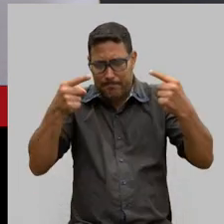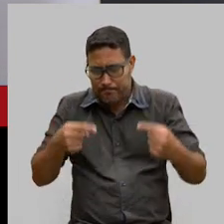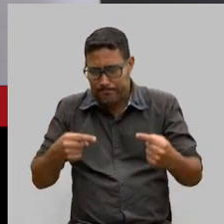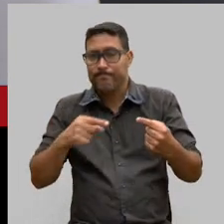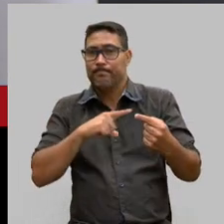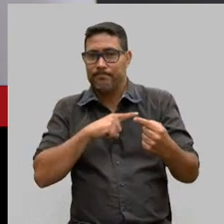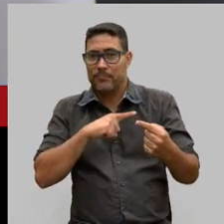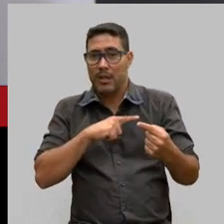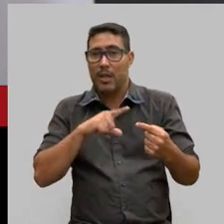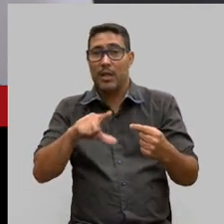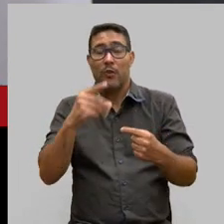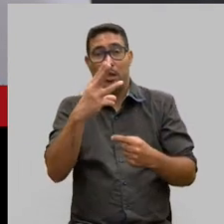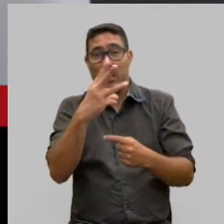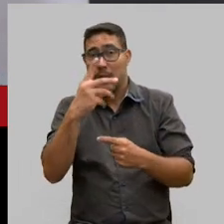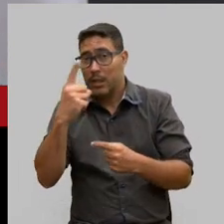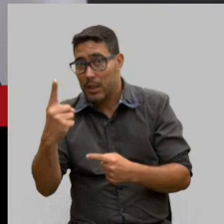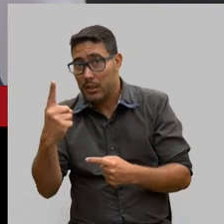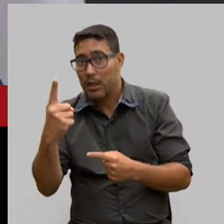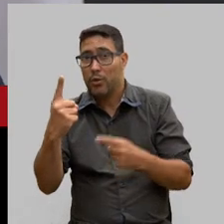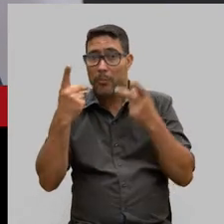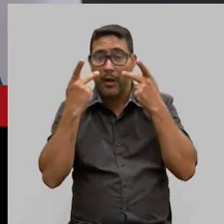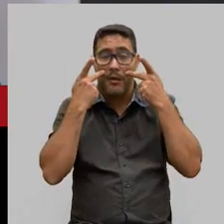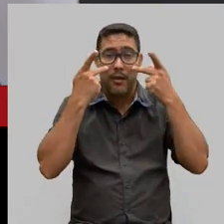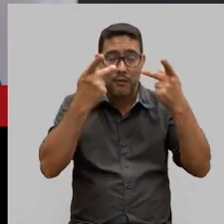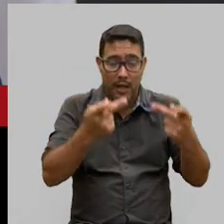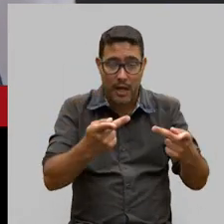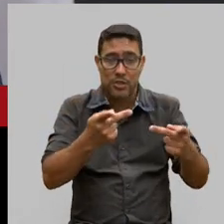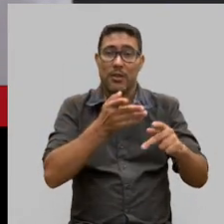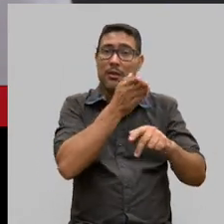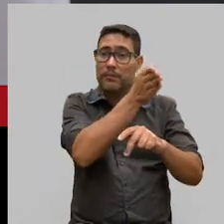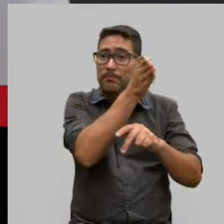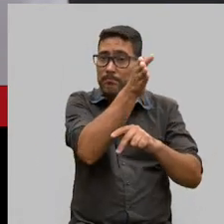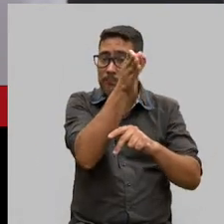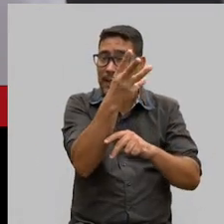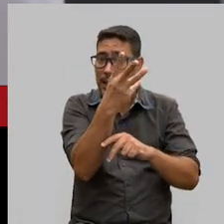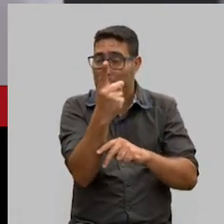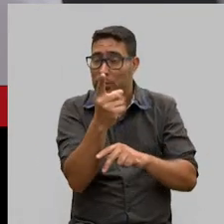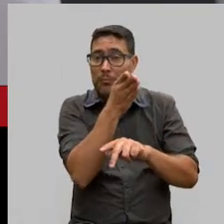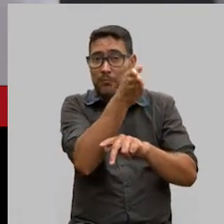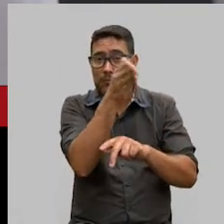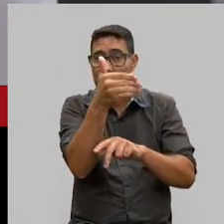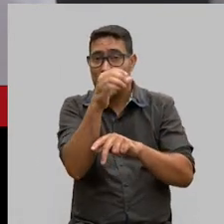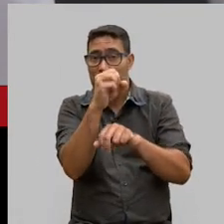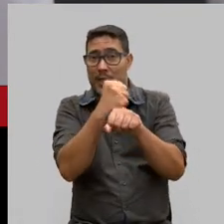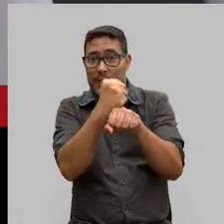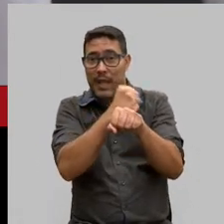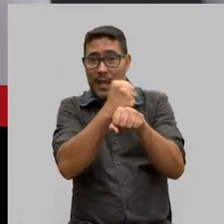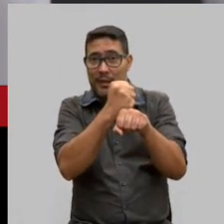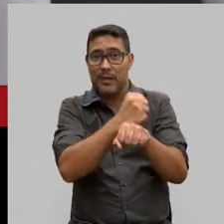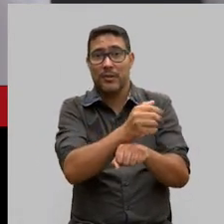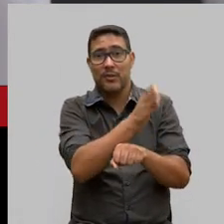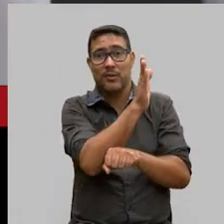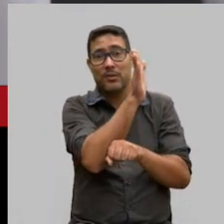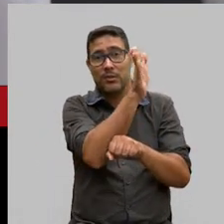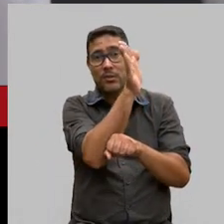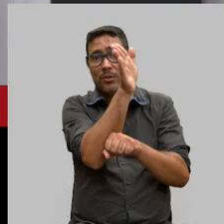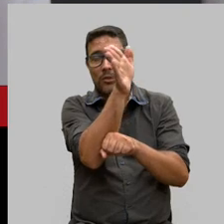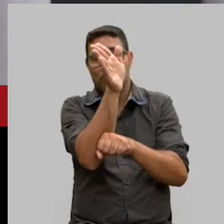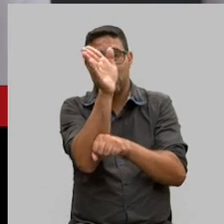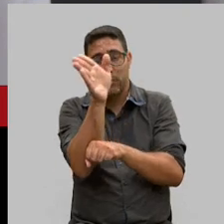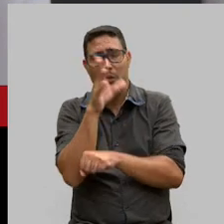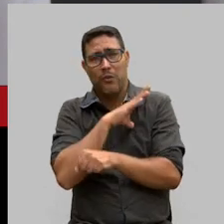viagens pelo país afora para fazer esse trabalho durante 10 anos de pesquisa e fui estudar